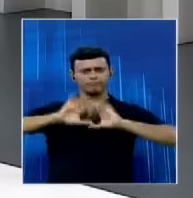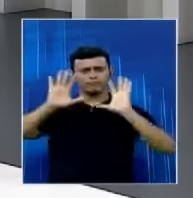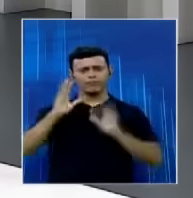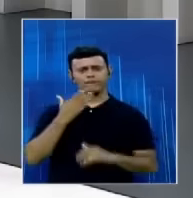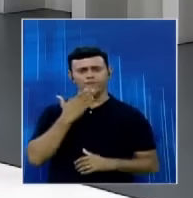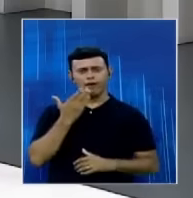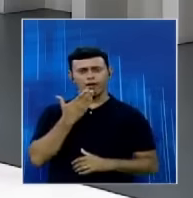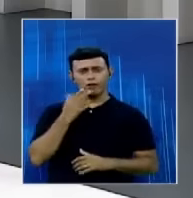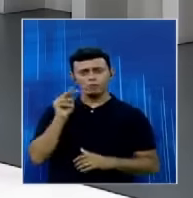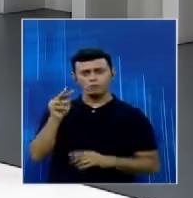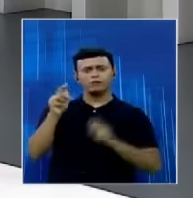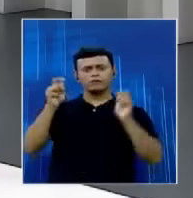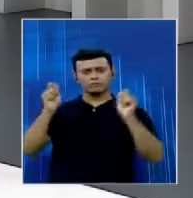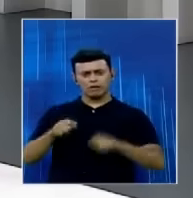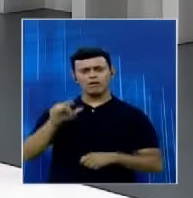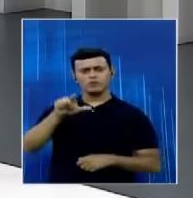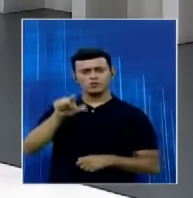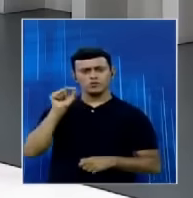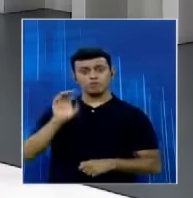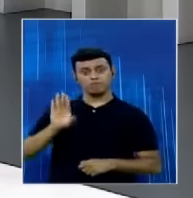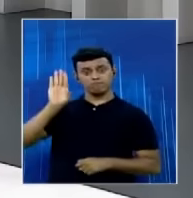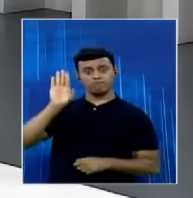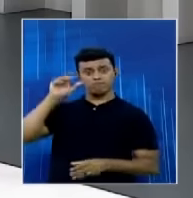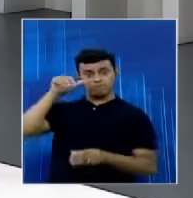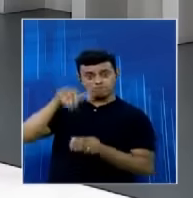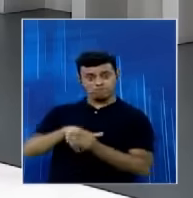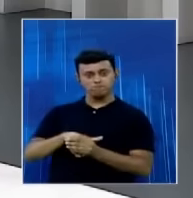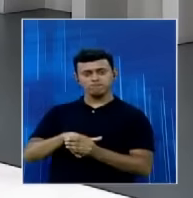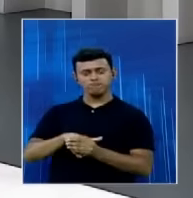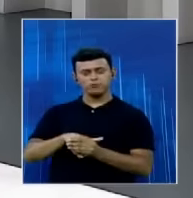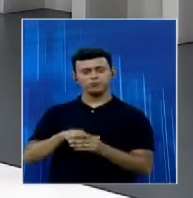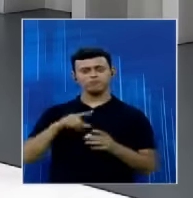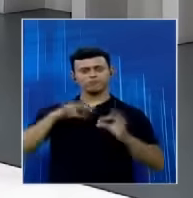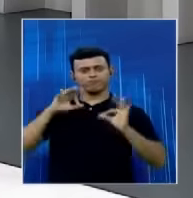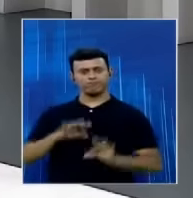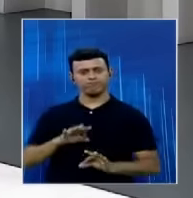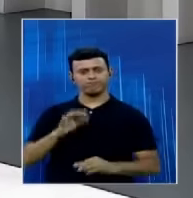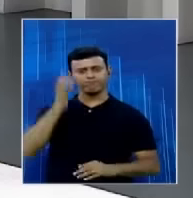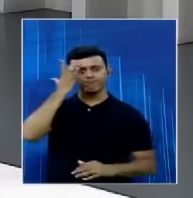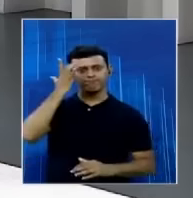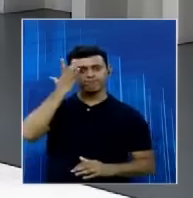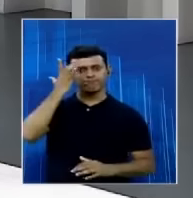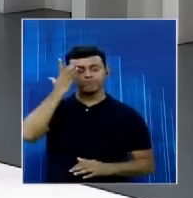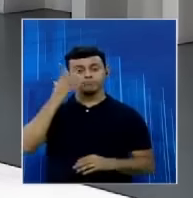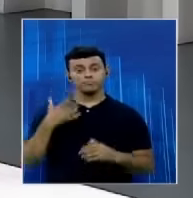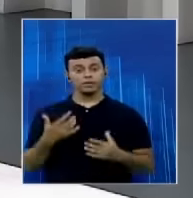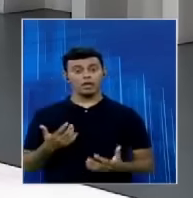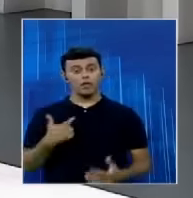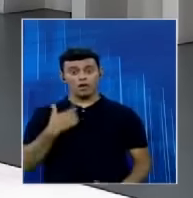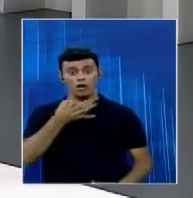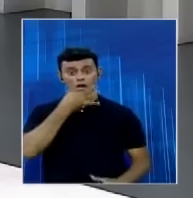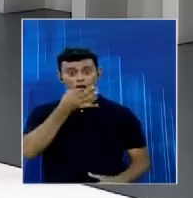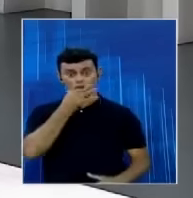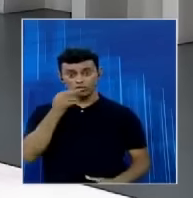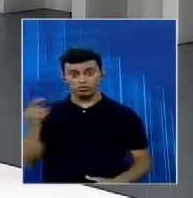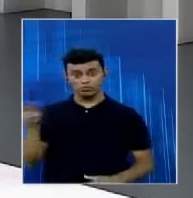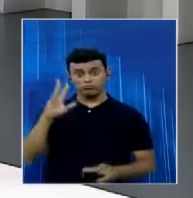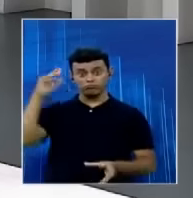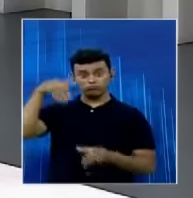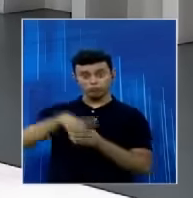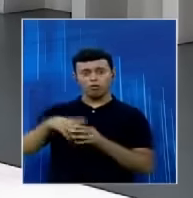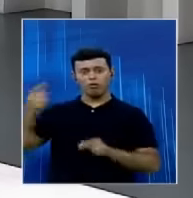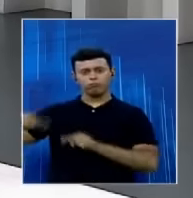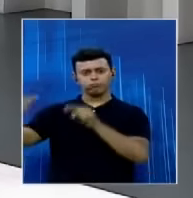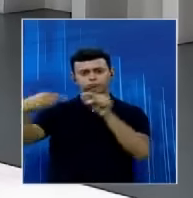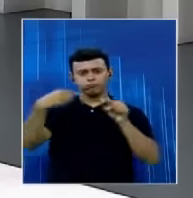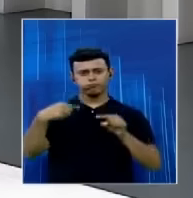depois escolher o candidato e realmente ter um voto consciente na urna? Eu acho que a soma das participações dos candidatos no horário eleitoral, mais os debates,